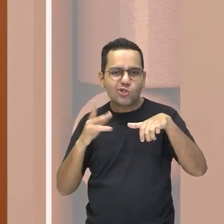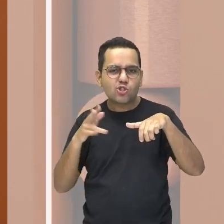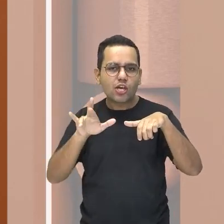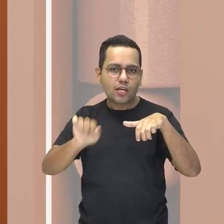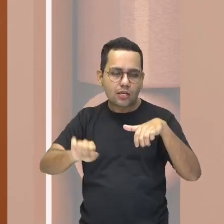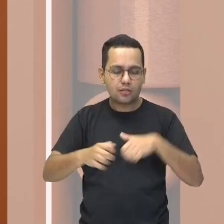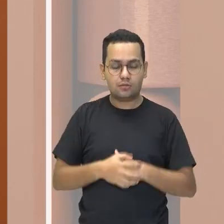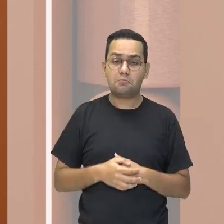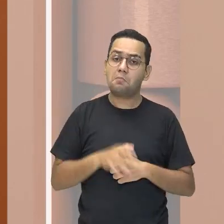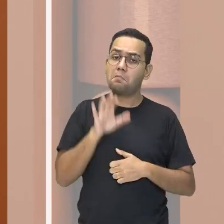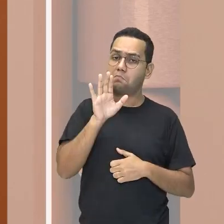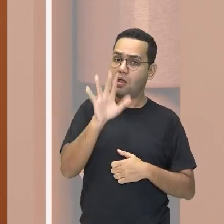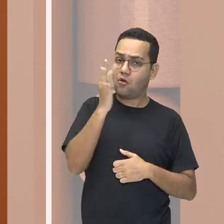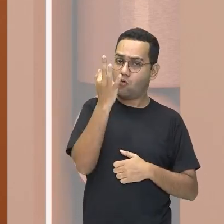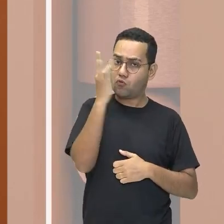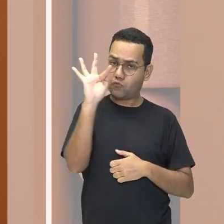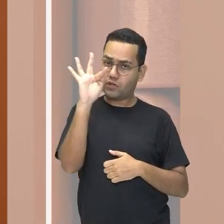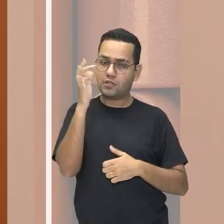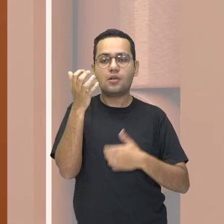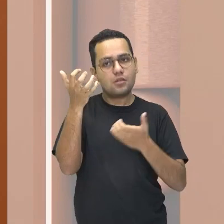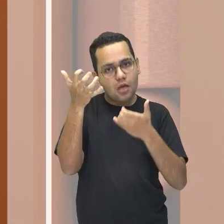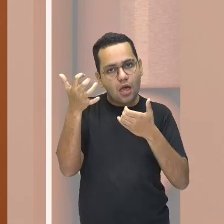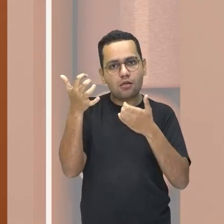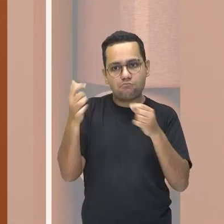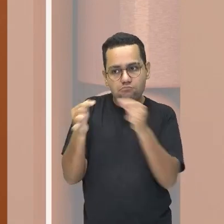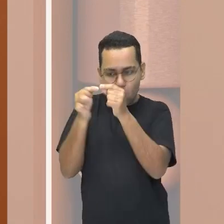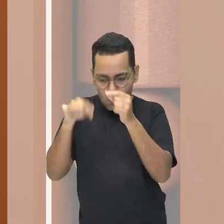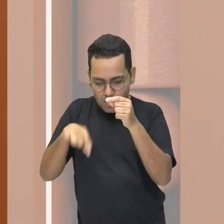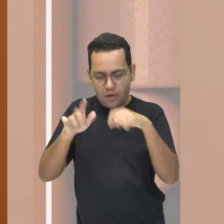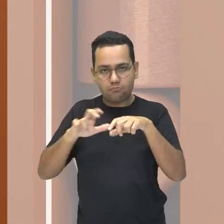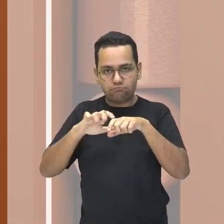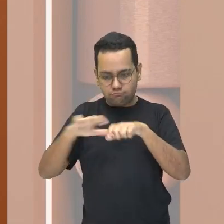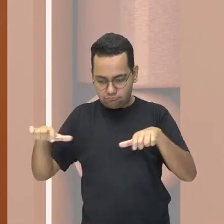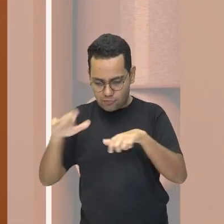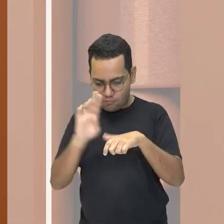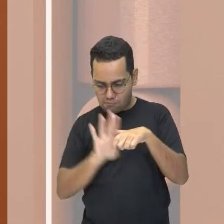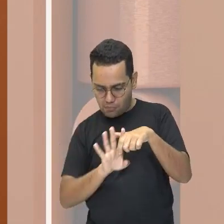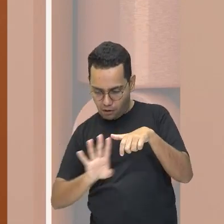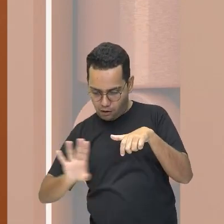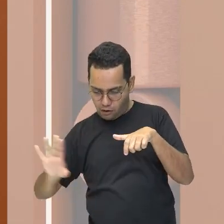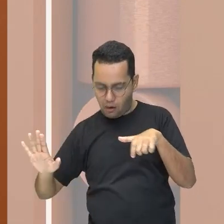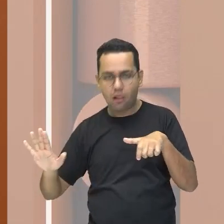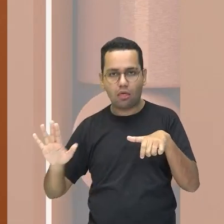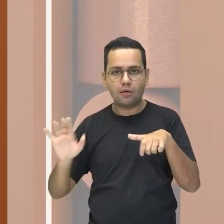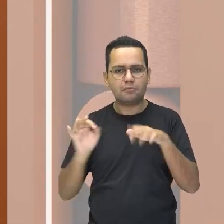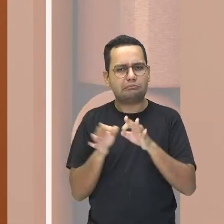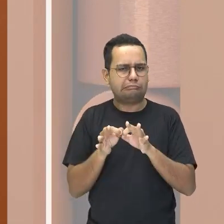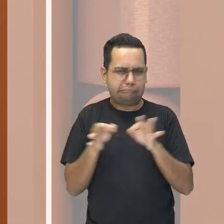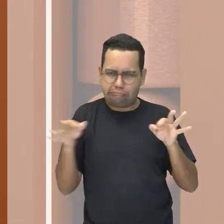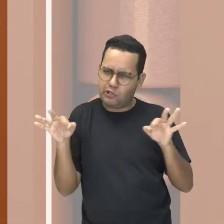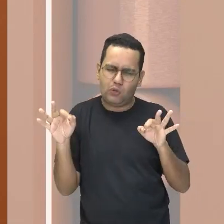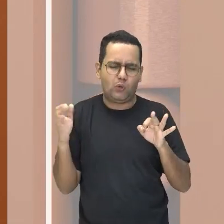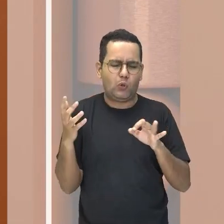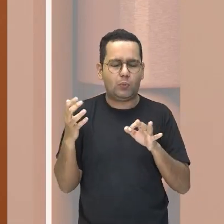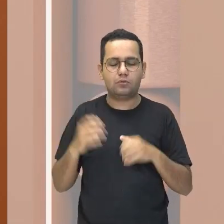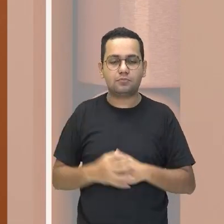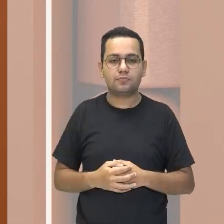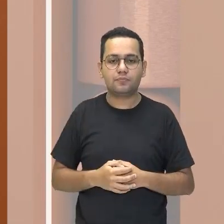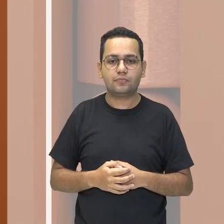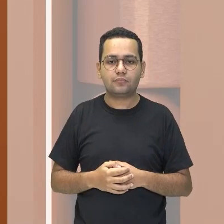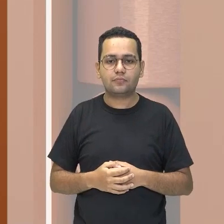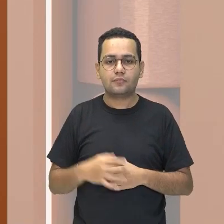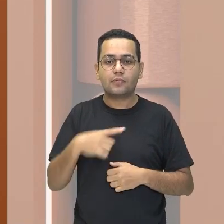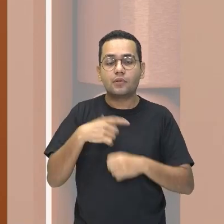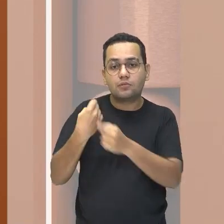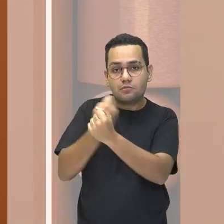isso. Se entrincheirar, criaram a linha de Maginot, que era uma grande trincheira que, segundo eles,